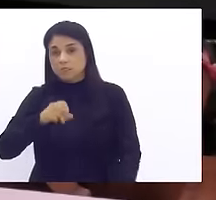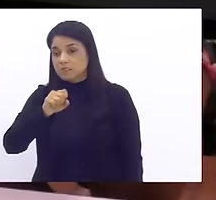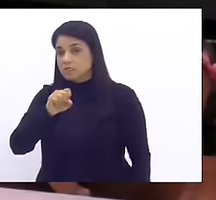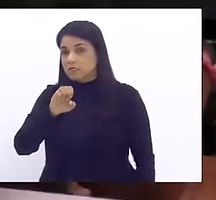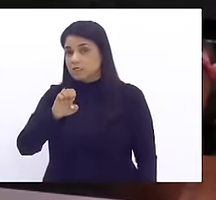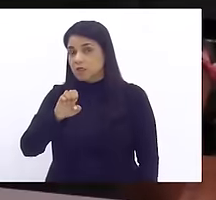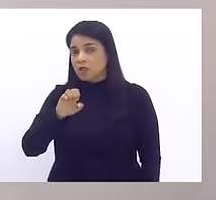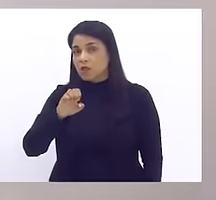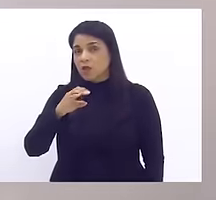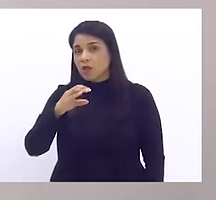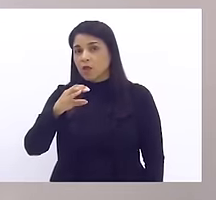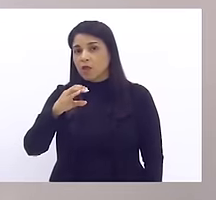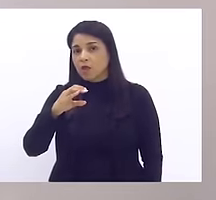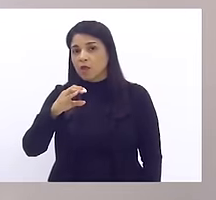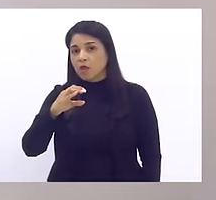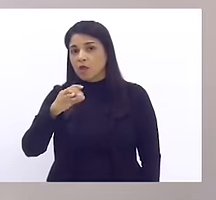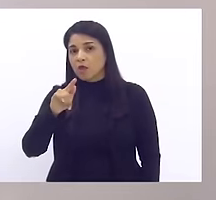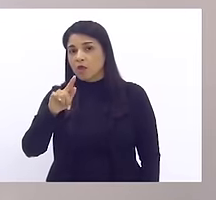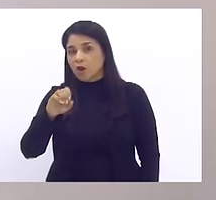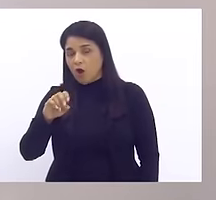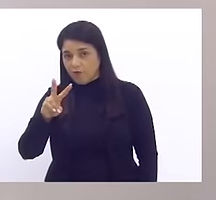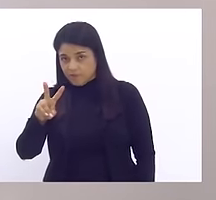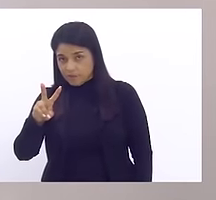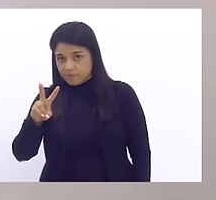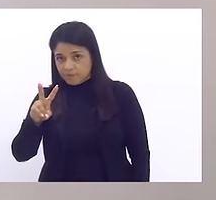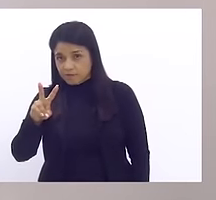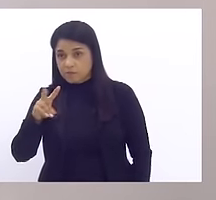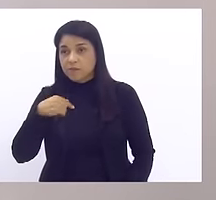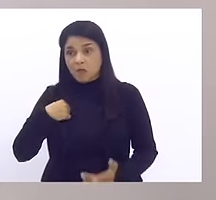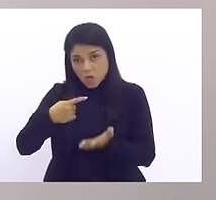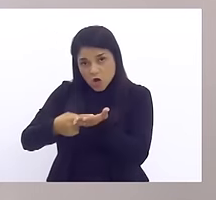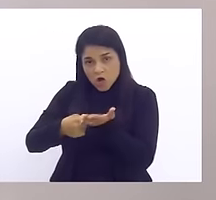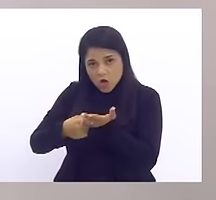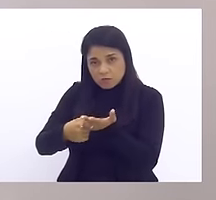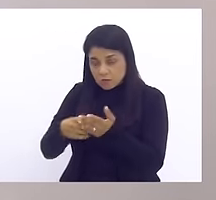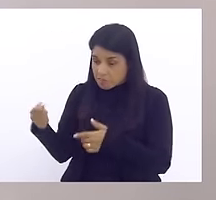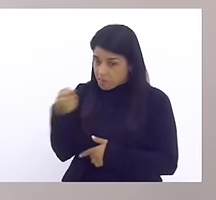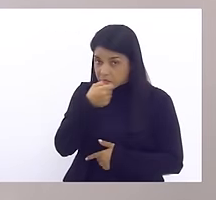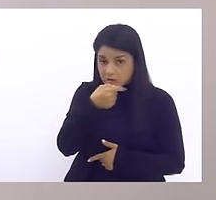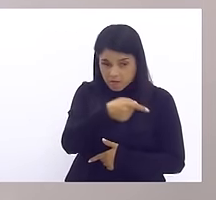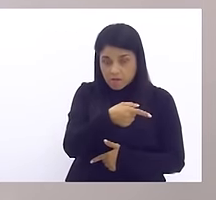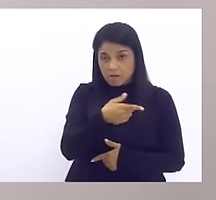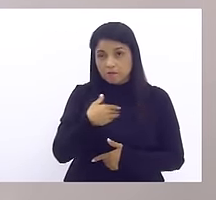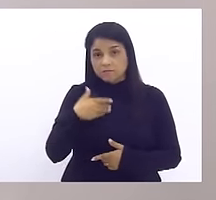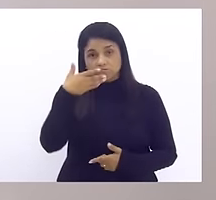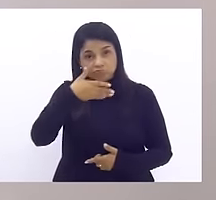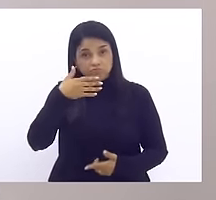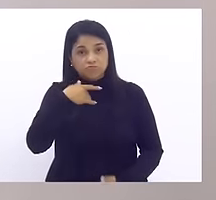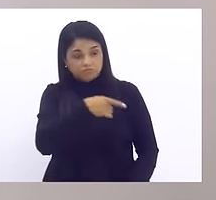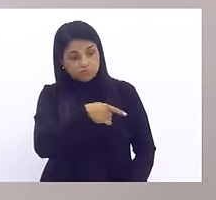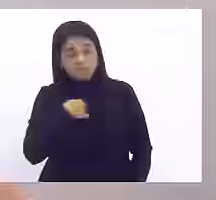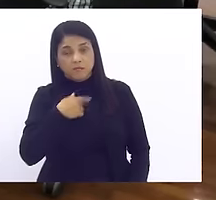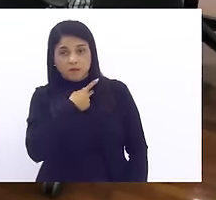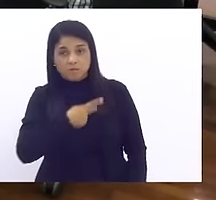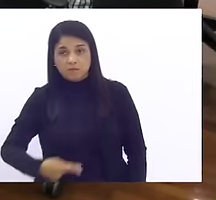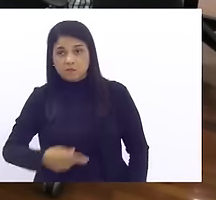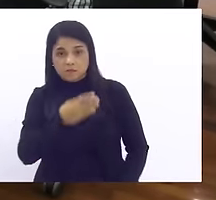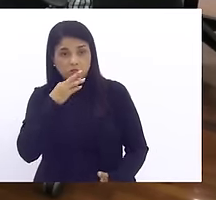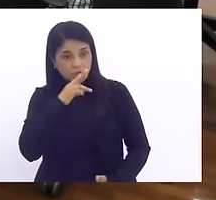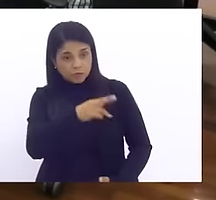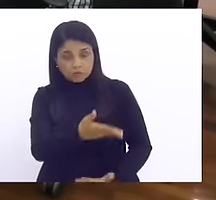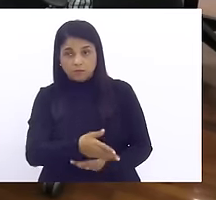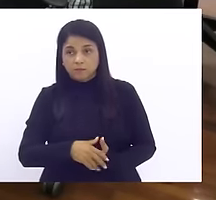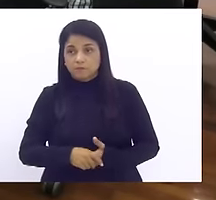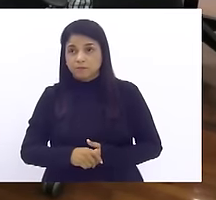é interessante para dentro esse acordo entenda aí a vice-presidente o senhor não sabe responder passa para ela